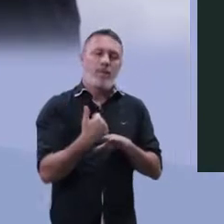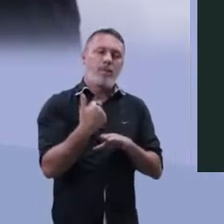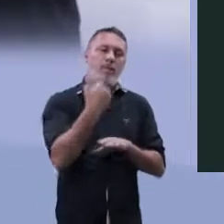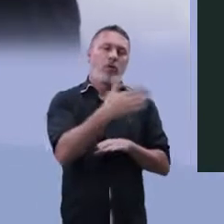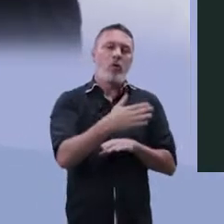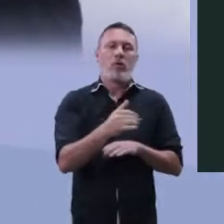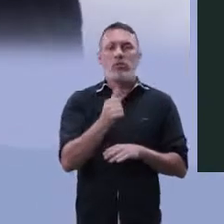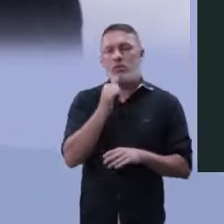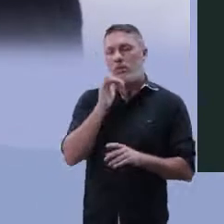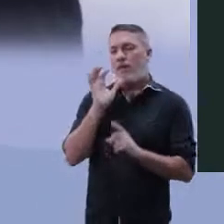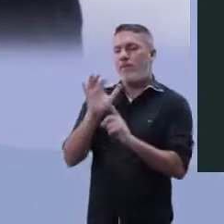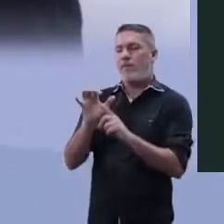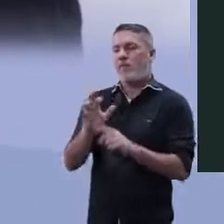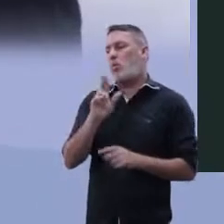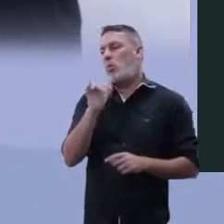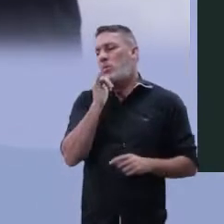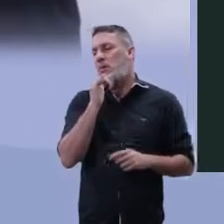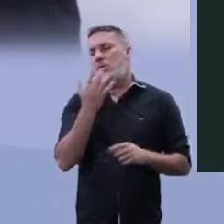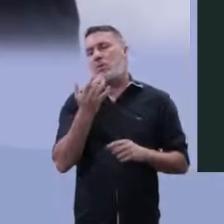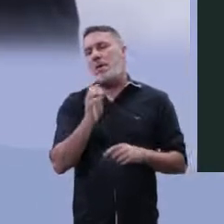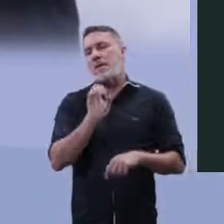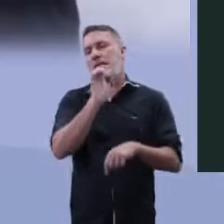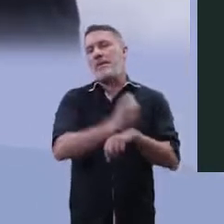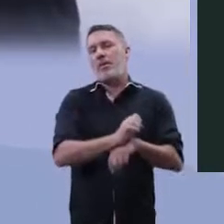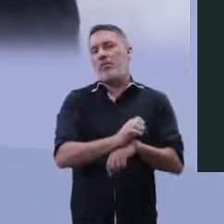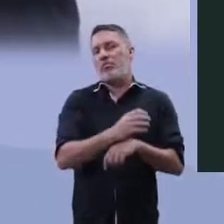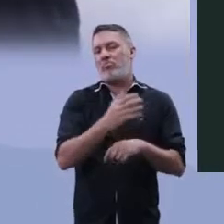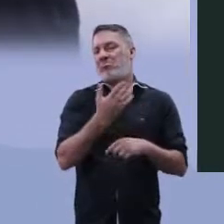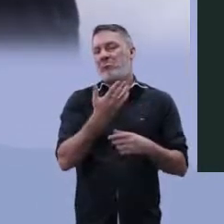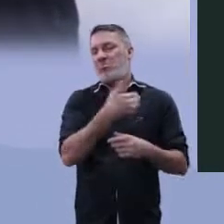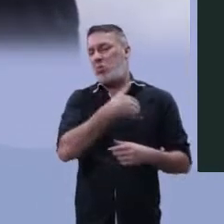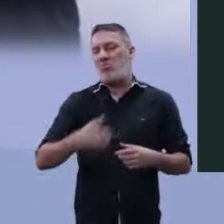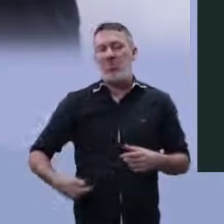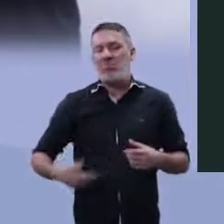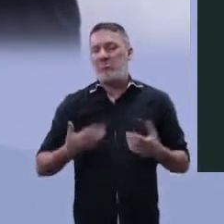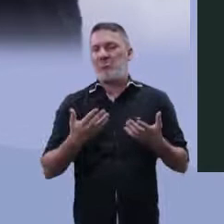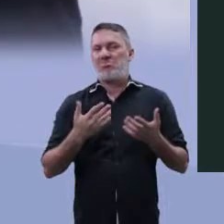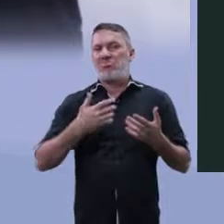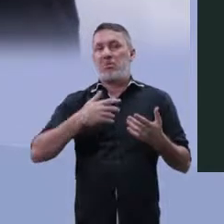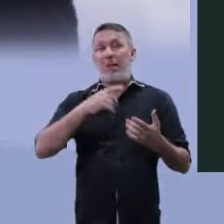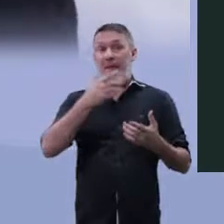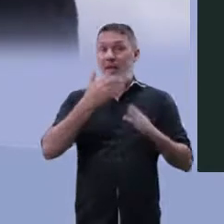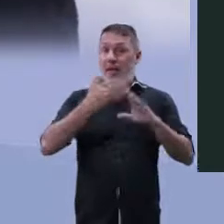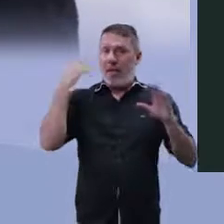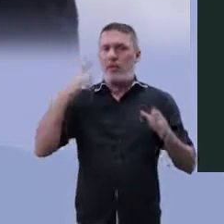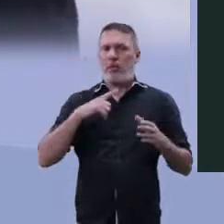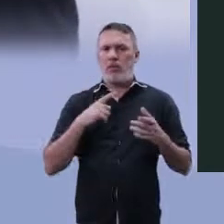elaboradas por esses indivíduos. Então, não existe um agente externo, por exemplo, como o